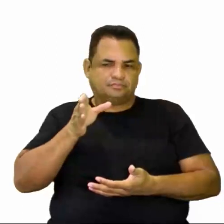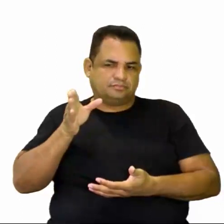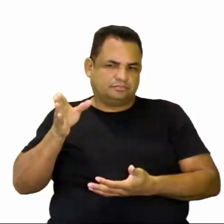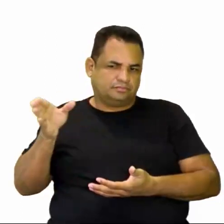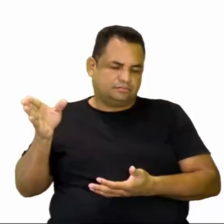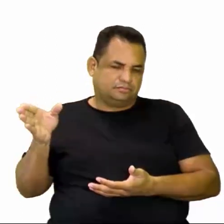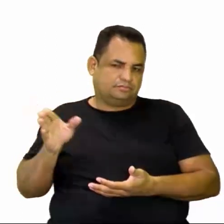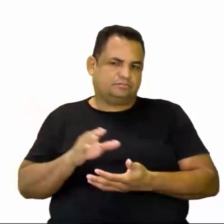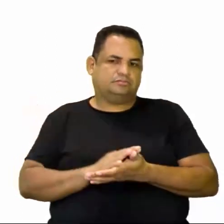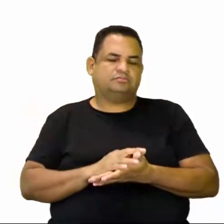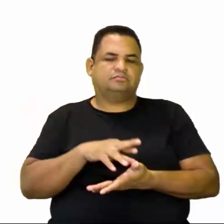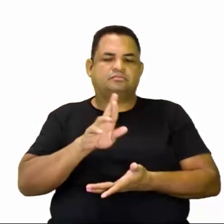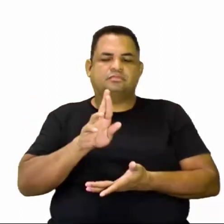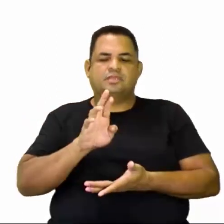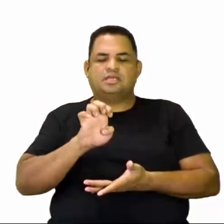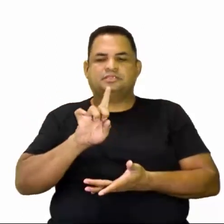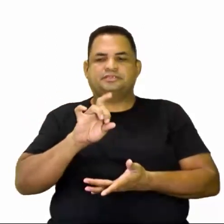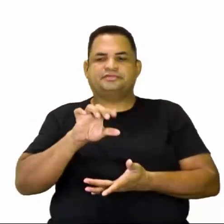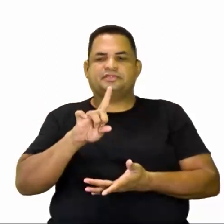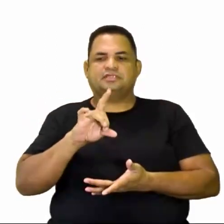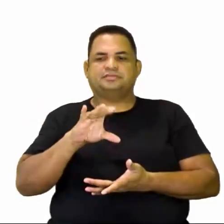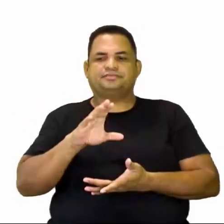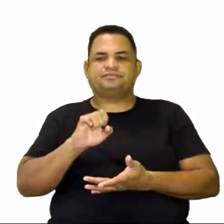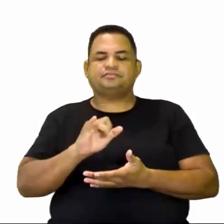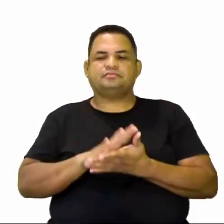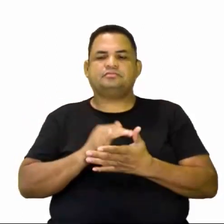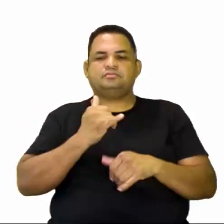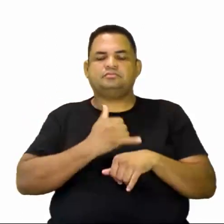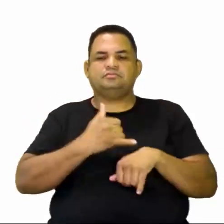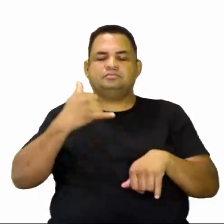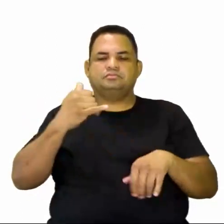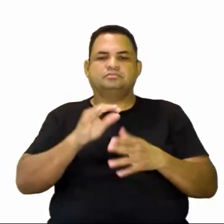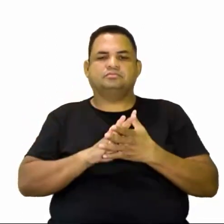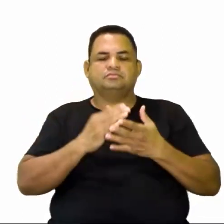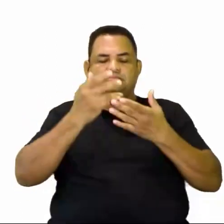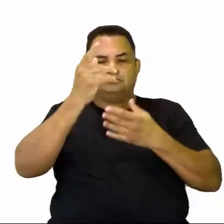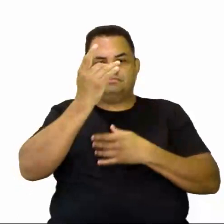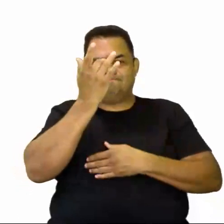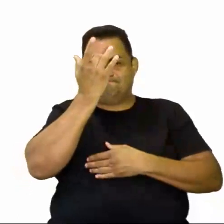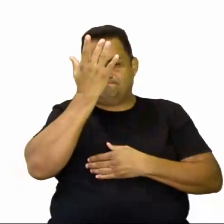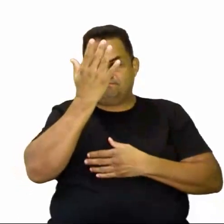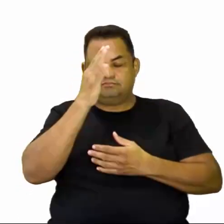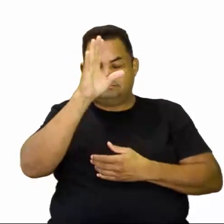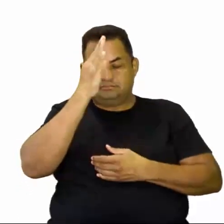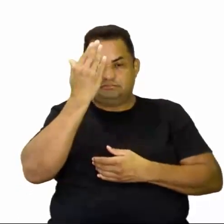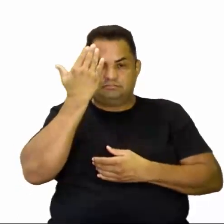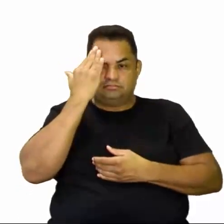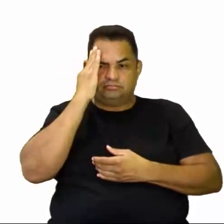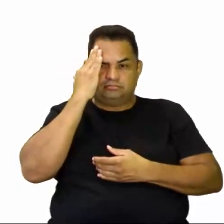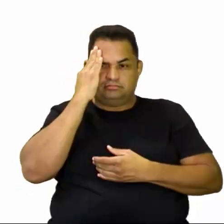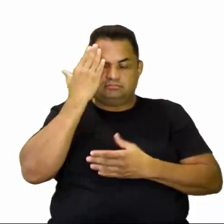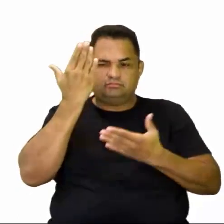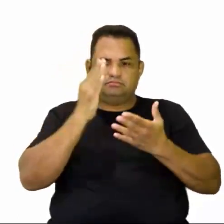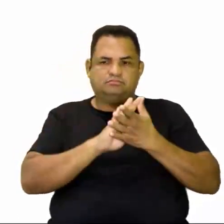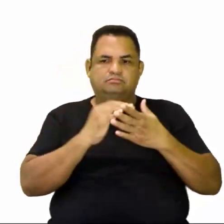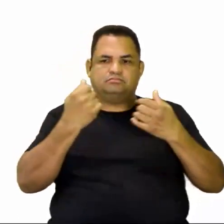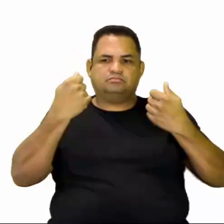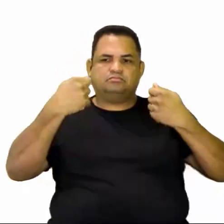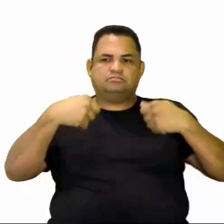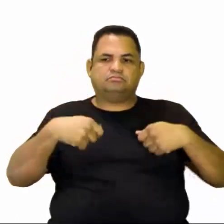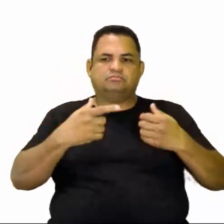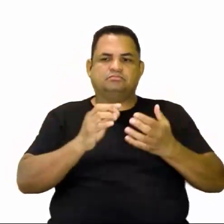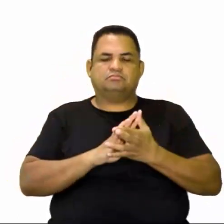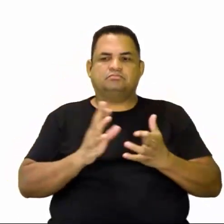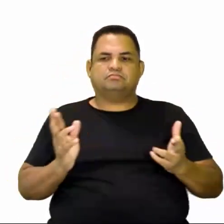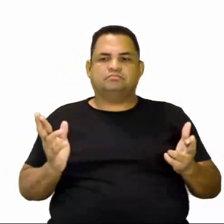da reatividade dos metais e dos ametais, então ficou fácil de compreender a possibilidade de